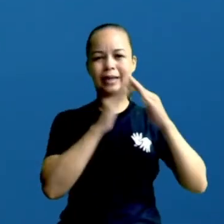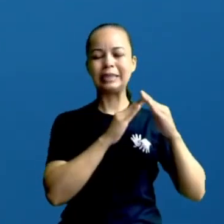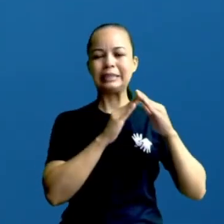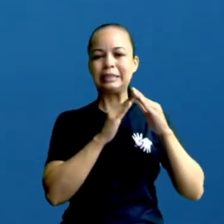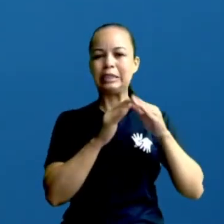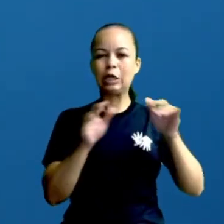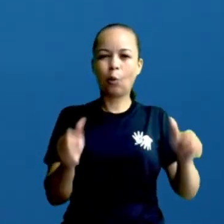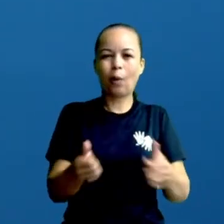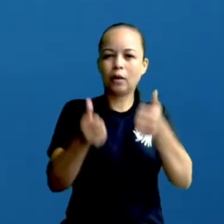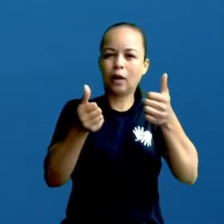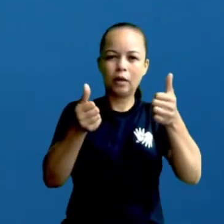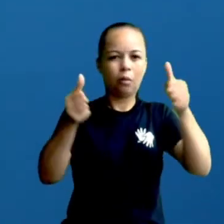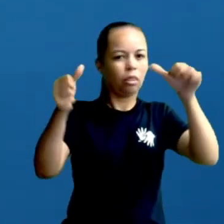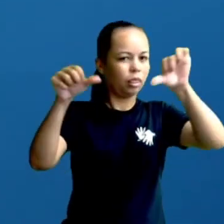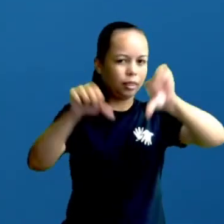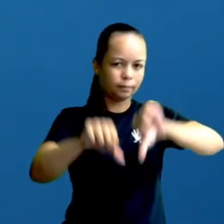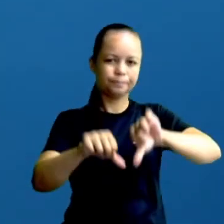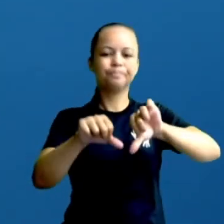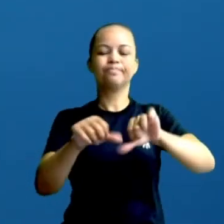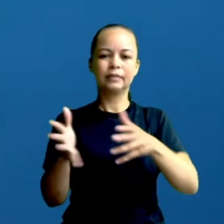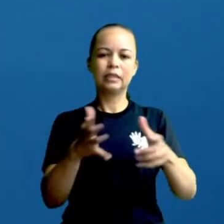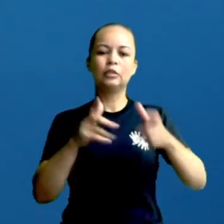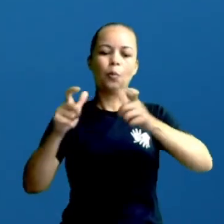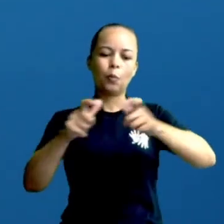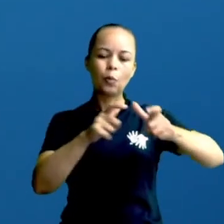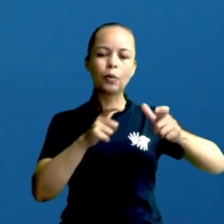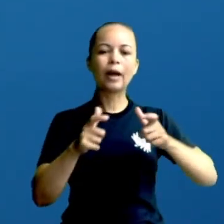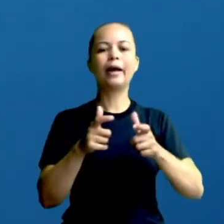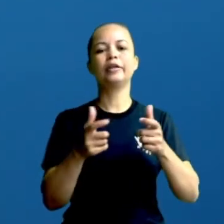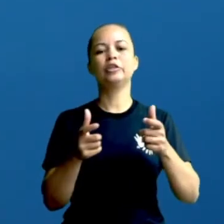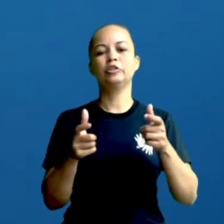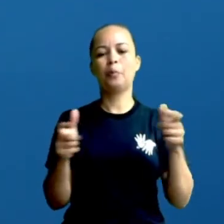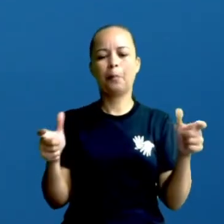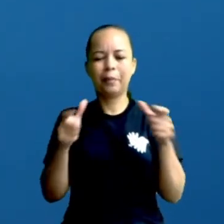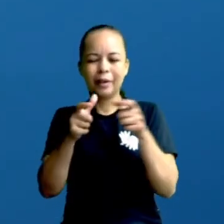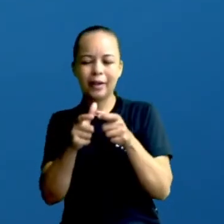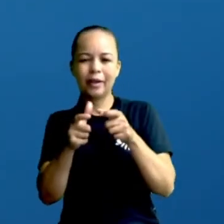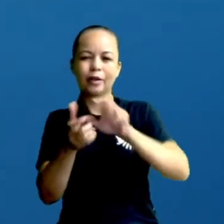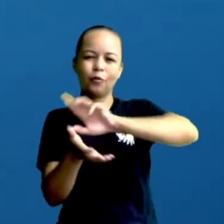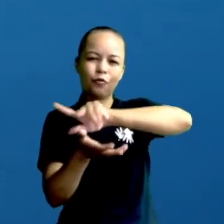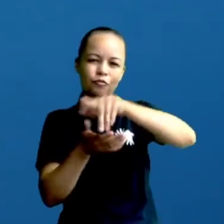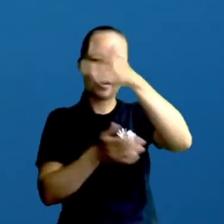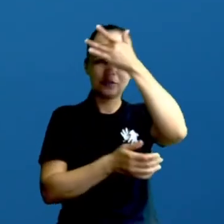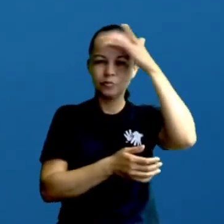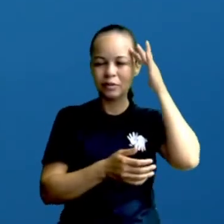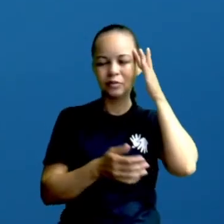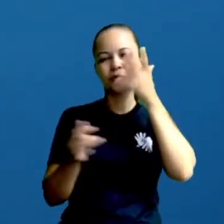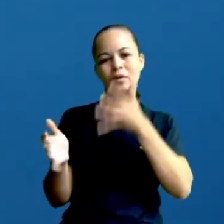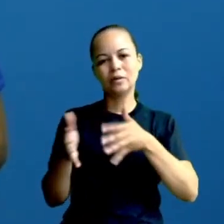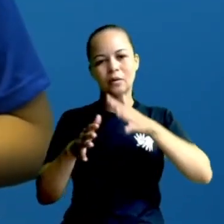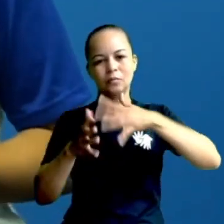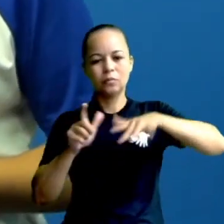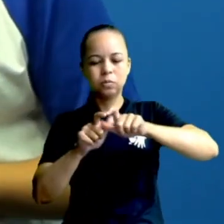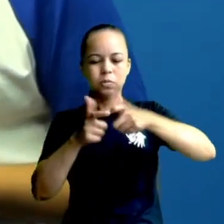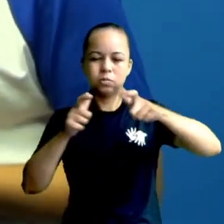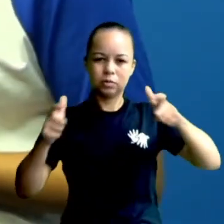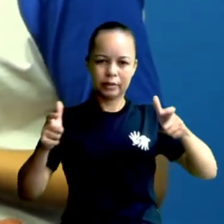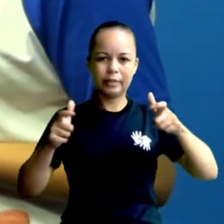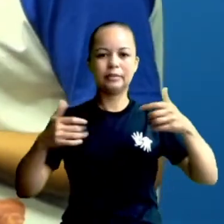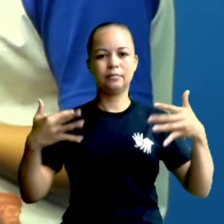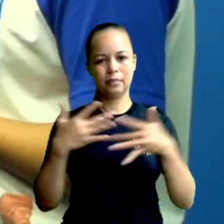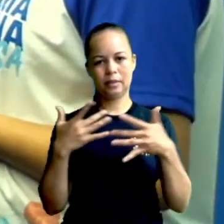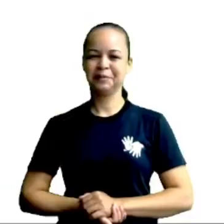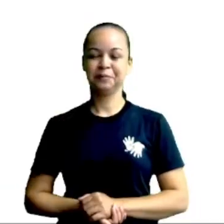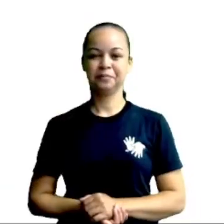vivem em lugares que aí são pequenos, com muitas pessoas, né, isso vai tendo uma mudança na questão do crescimento urbano,